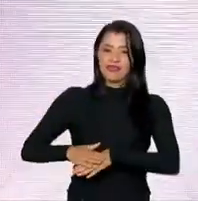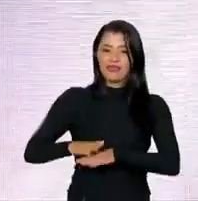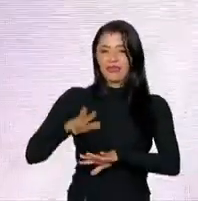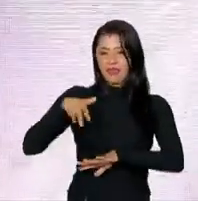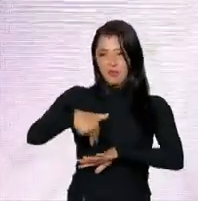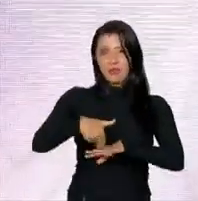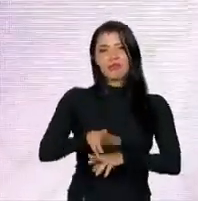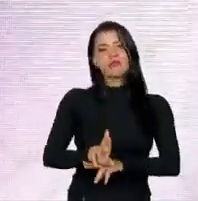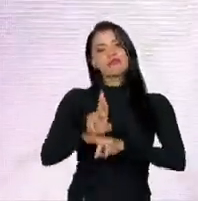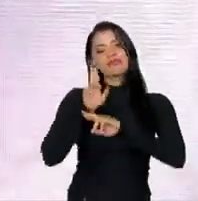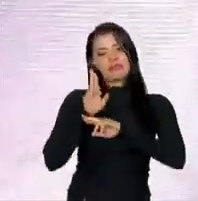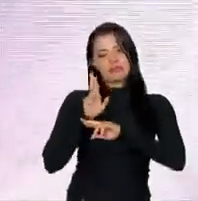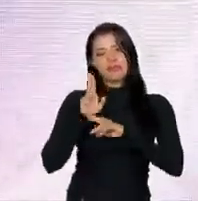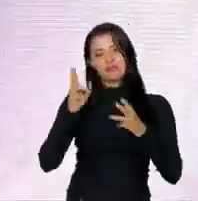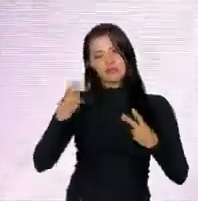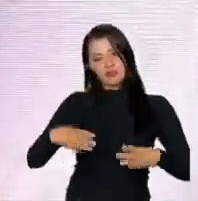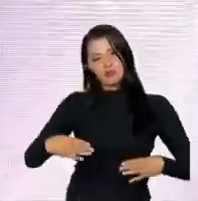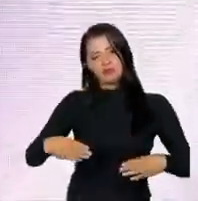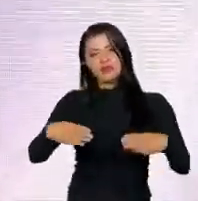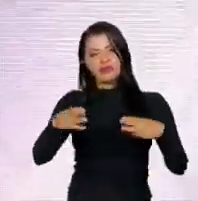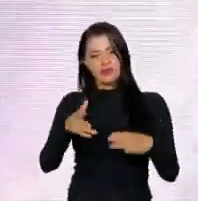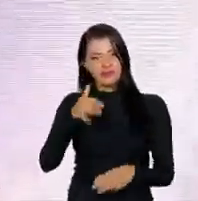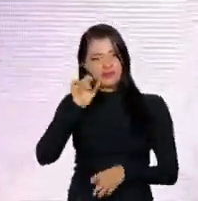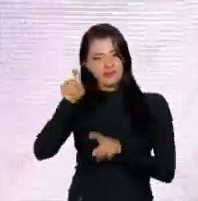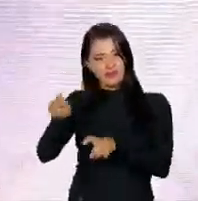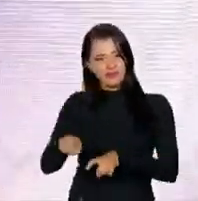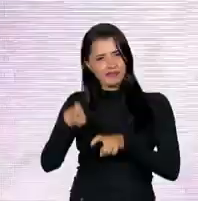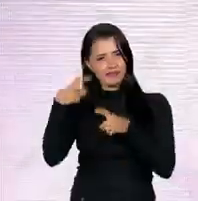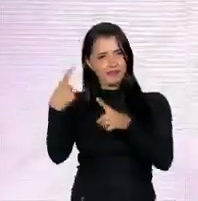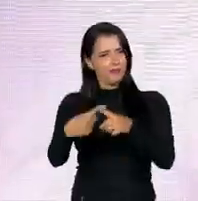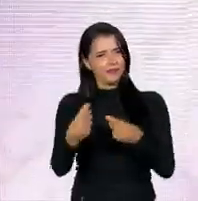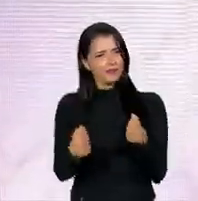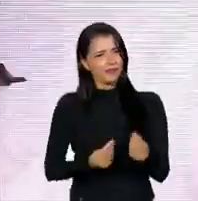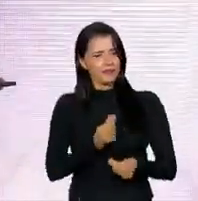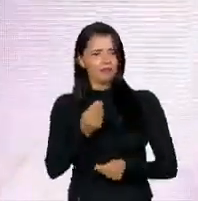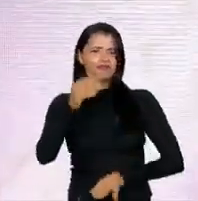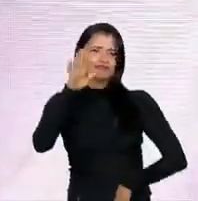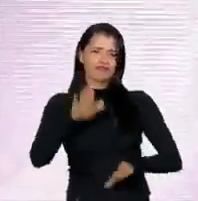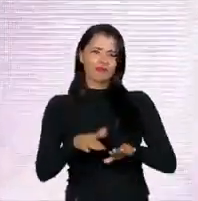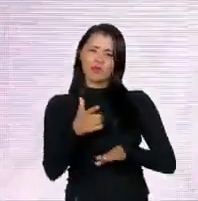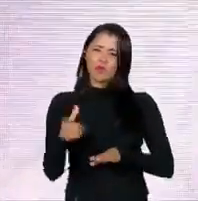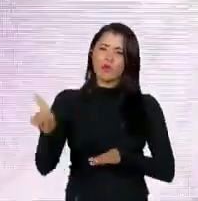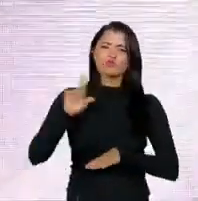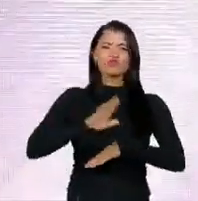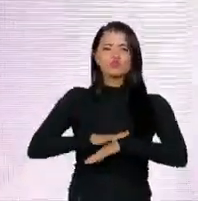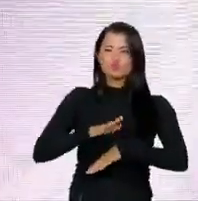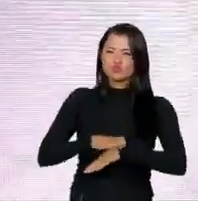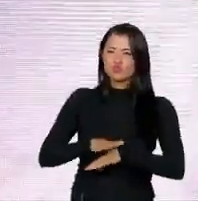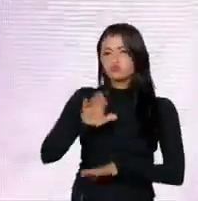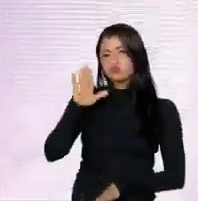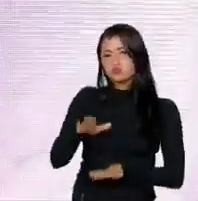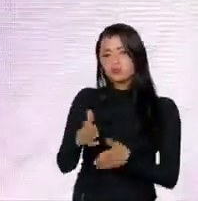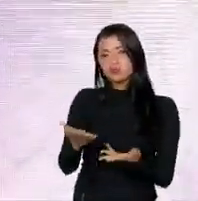como representante do Ministério da Fazenda, porque talvez em outros momentos,